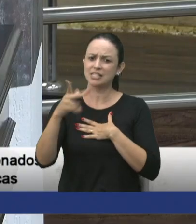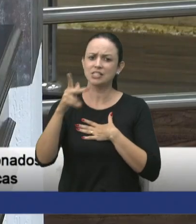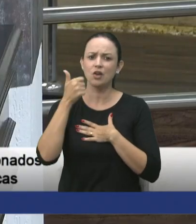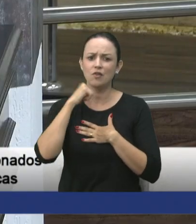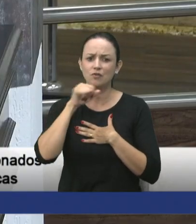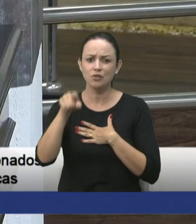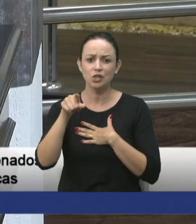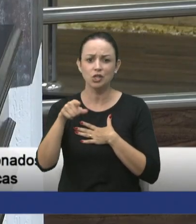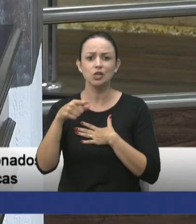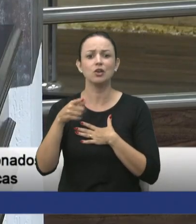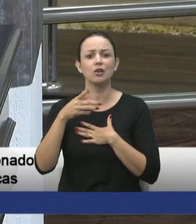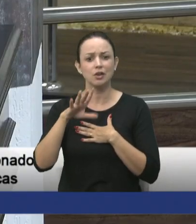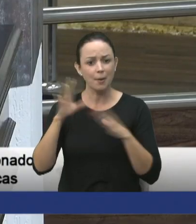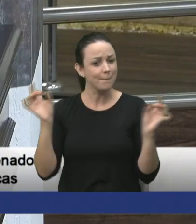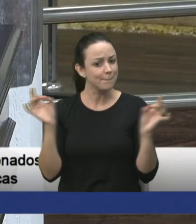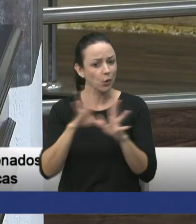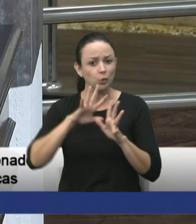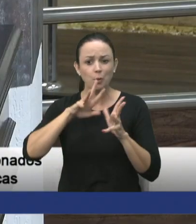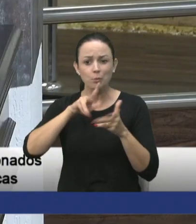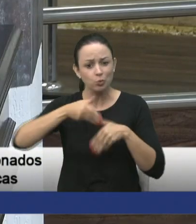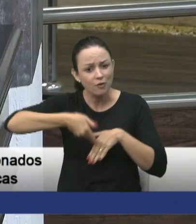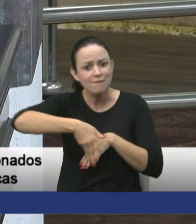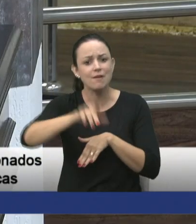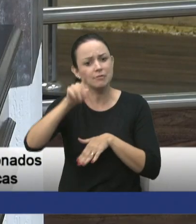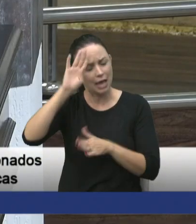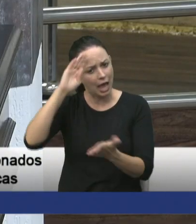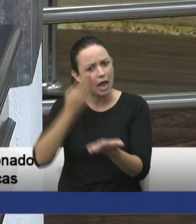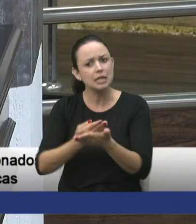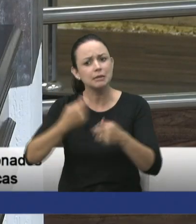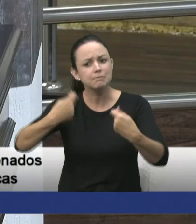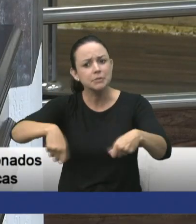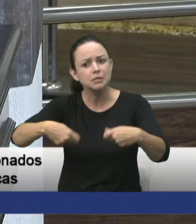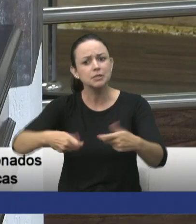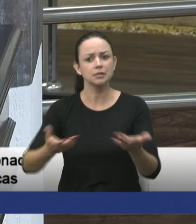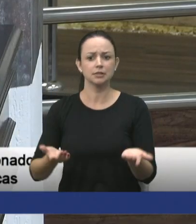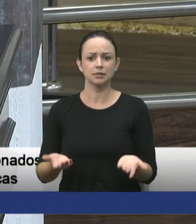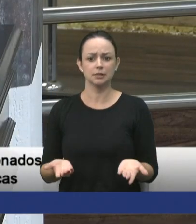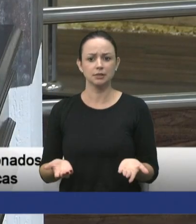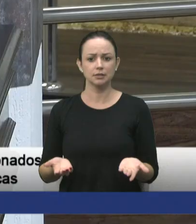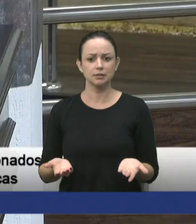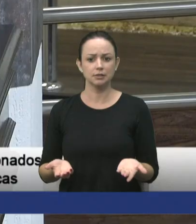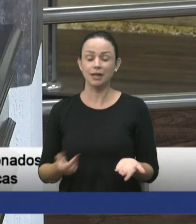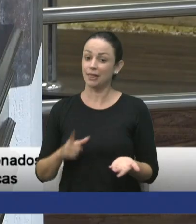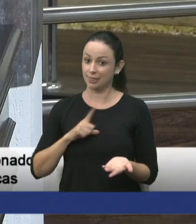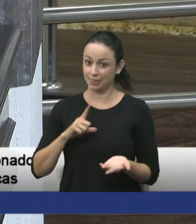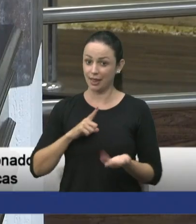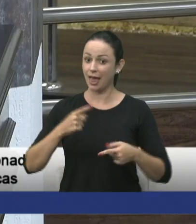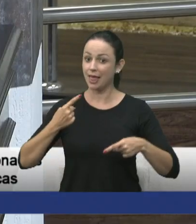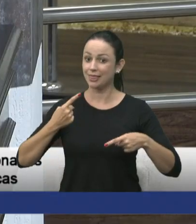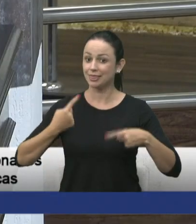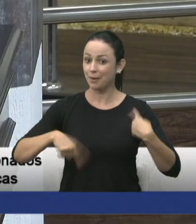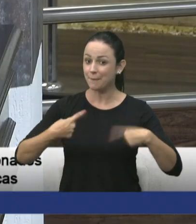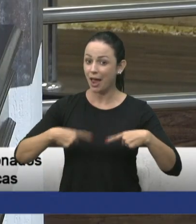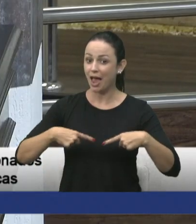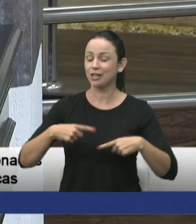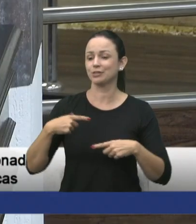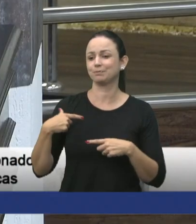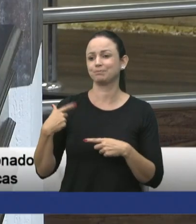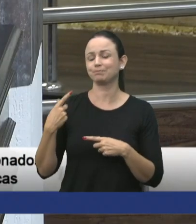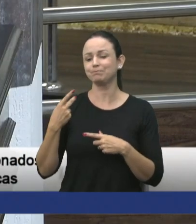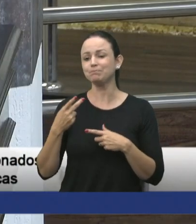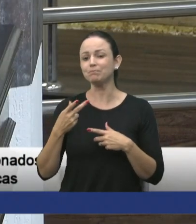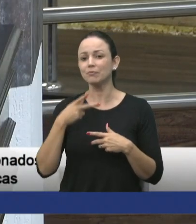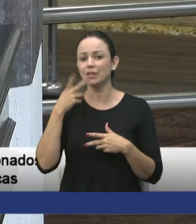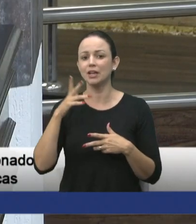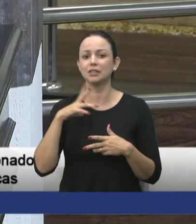pronto para o mundo, acredita nele. Então, são debates que muitas vezes nós ficamos